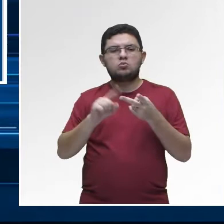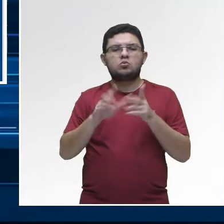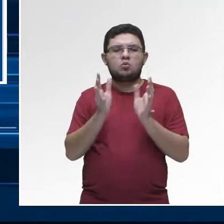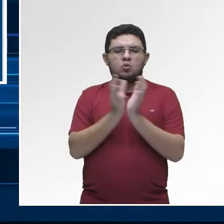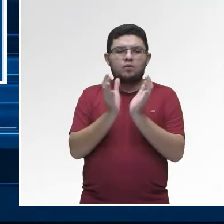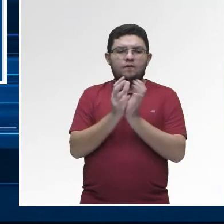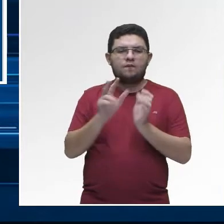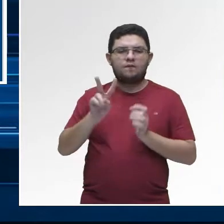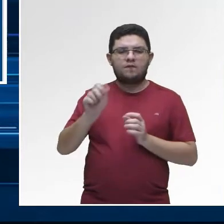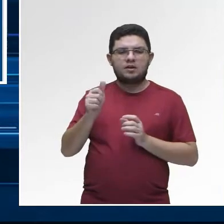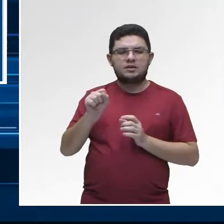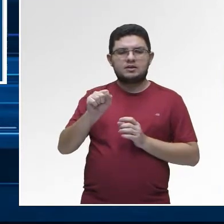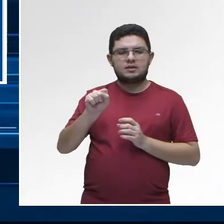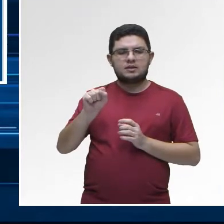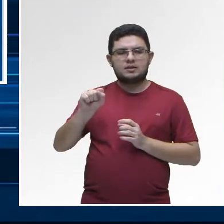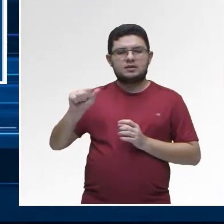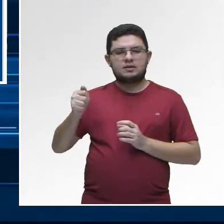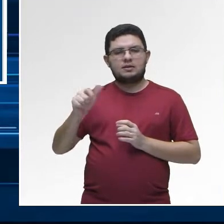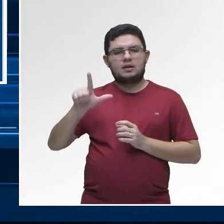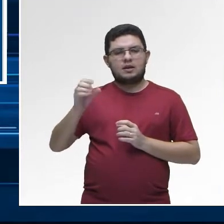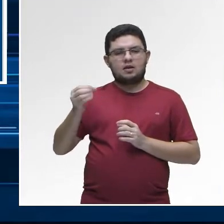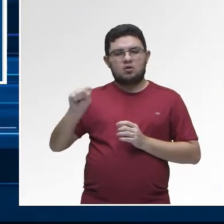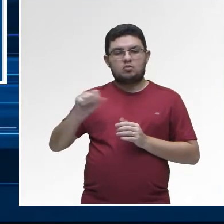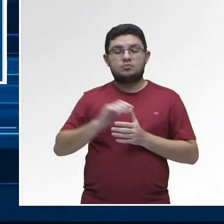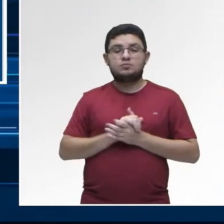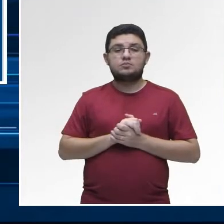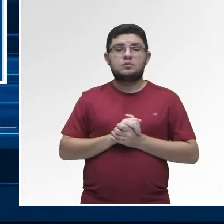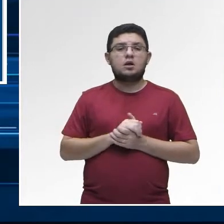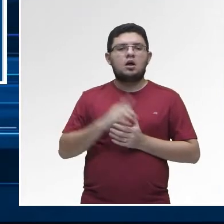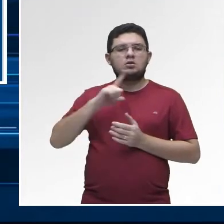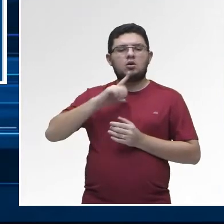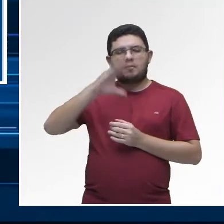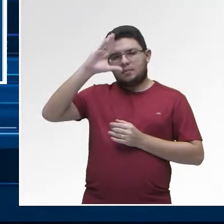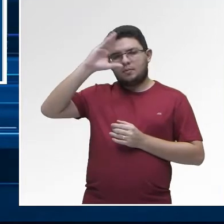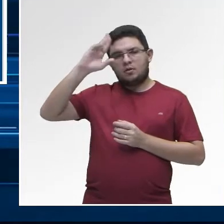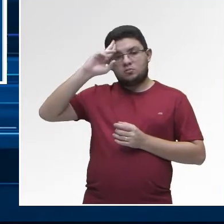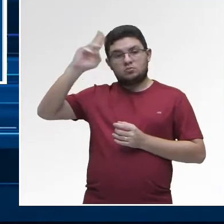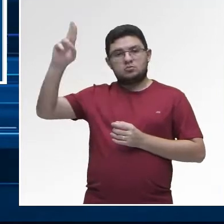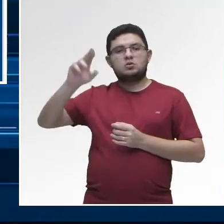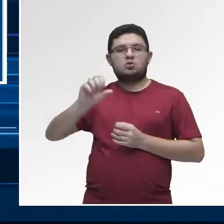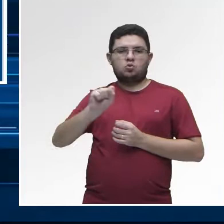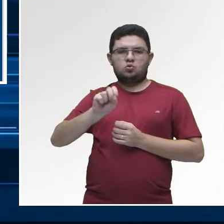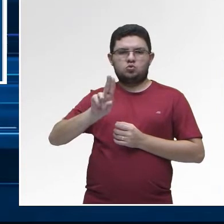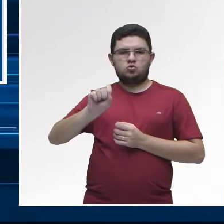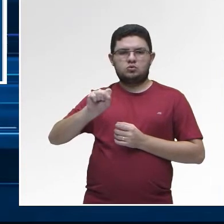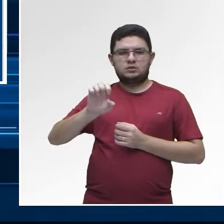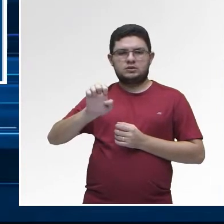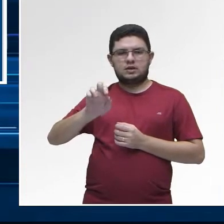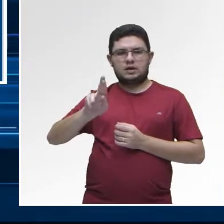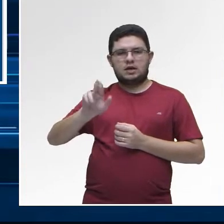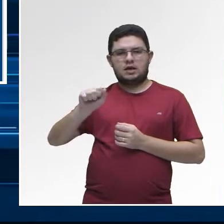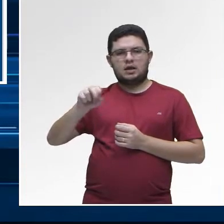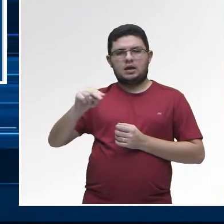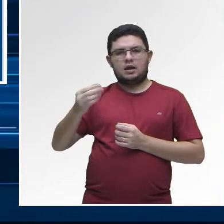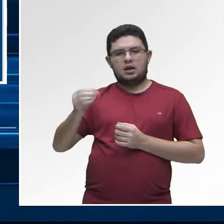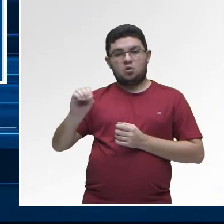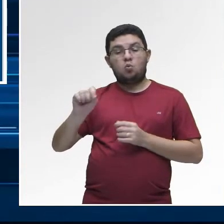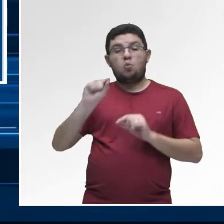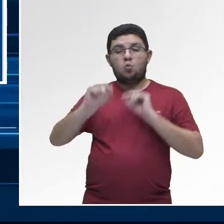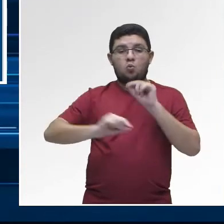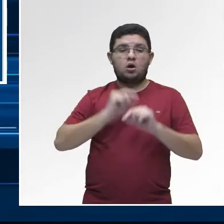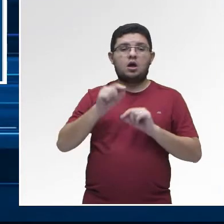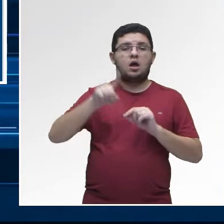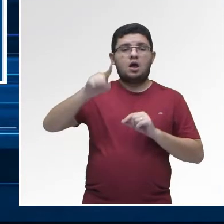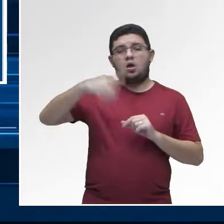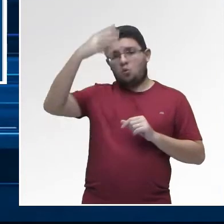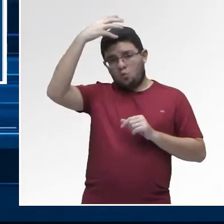grande sucerano era o rei, né? O grande sucerano. E aí ele ia distribuir as terras dele para os seus